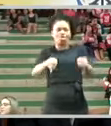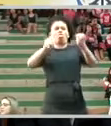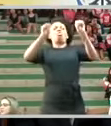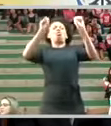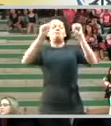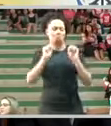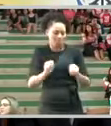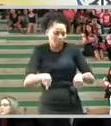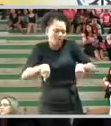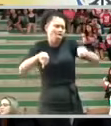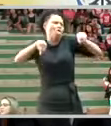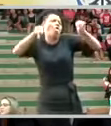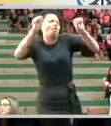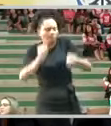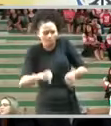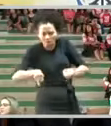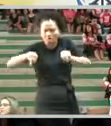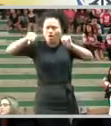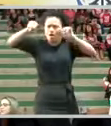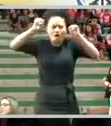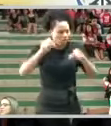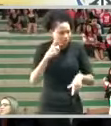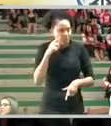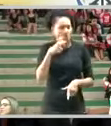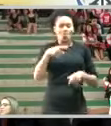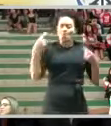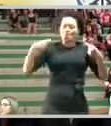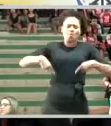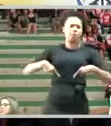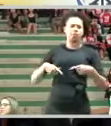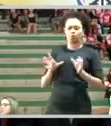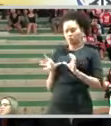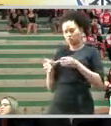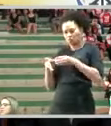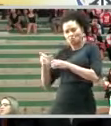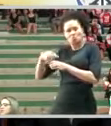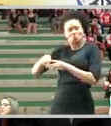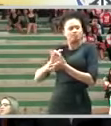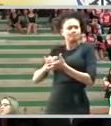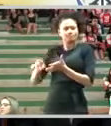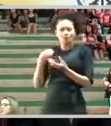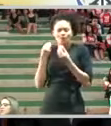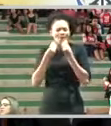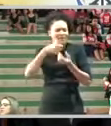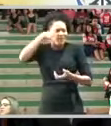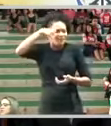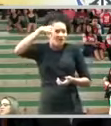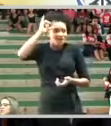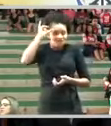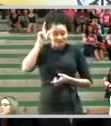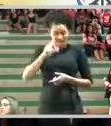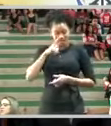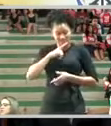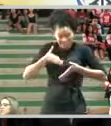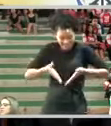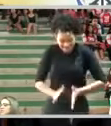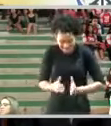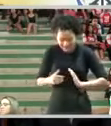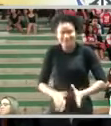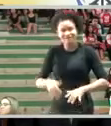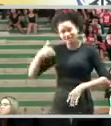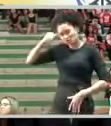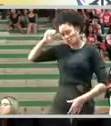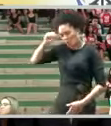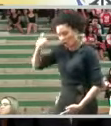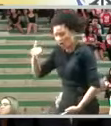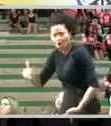vai dar pulo. Então veja o desafio dos filisteus. Uma vaca que de bezerro novo e que nunca carregou carga,